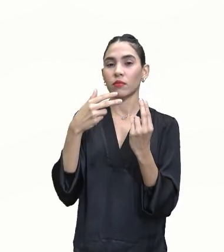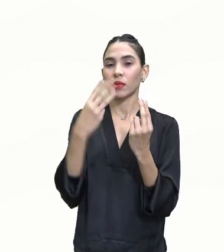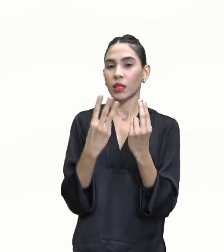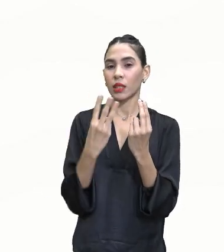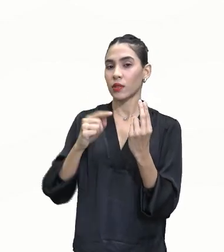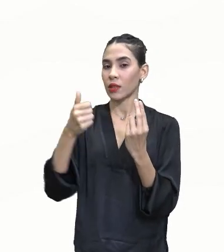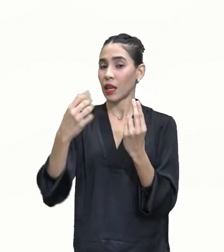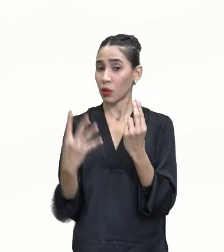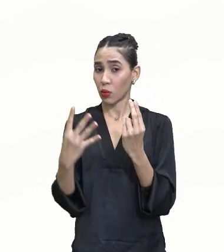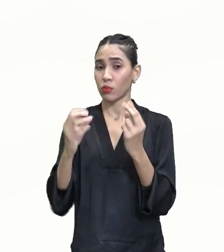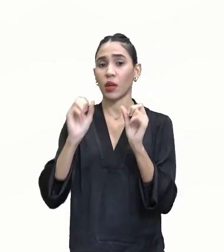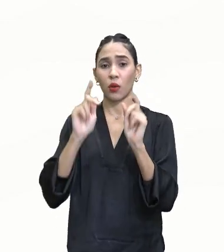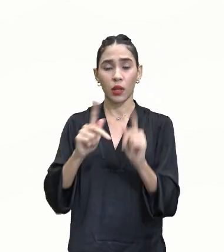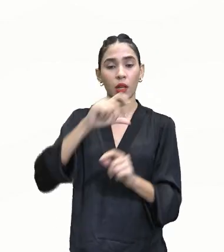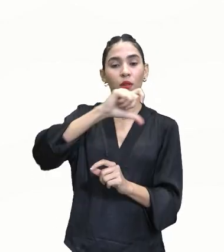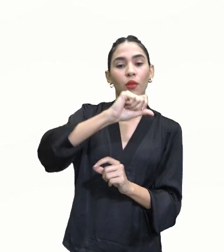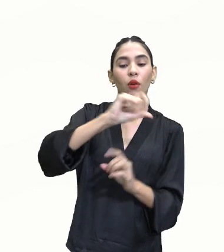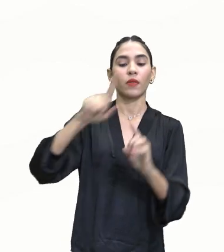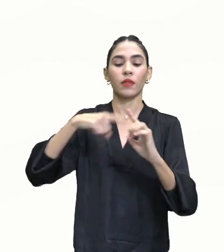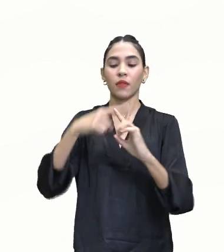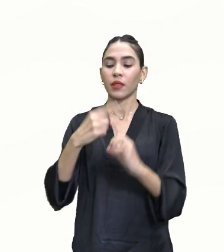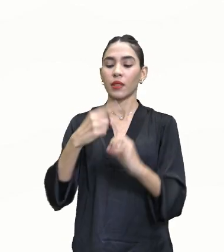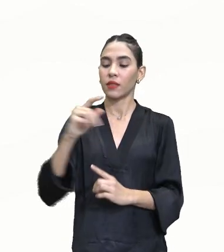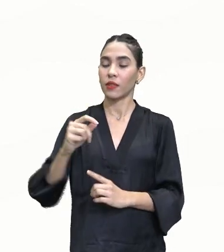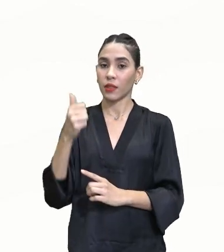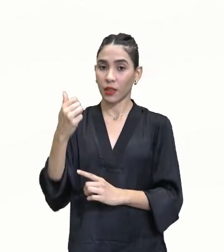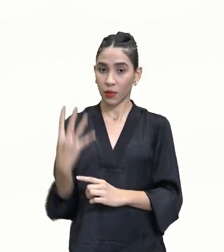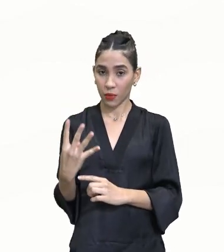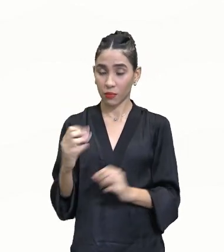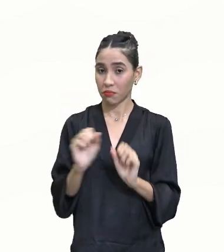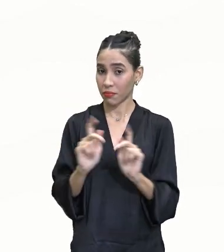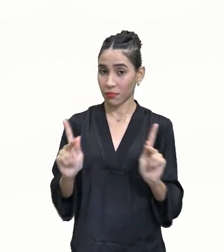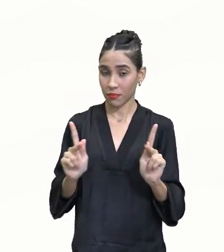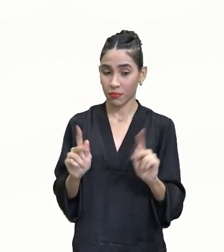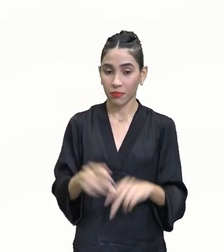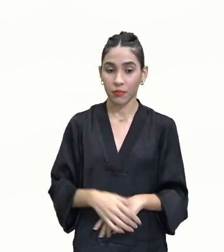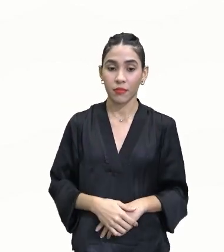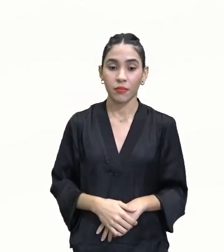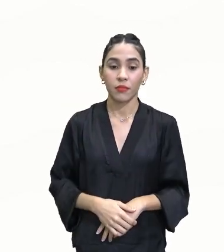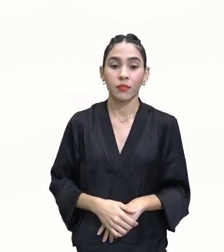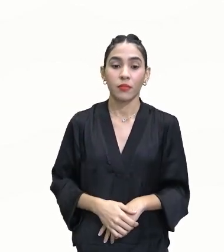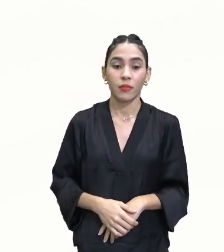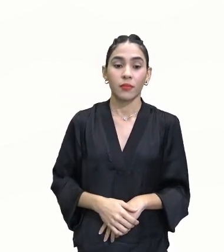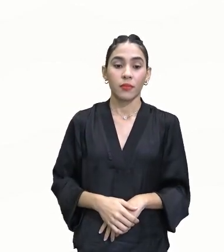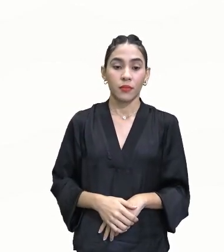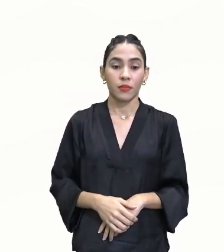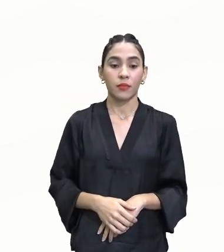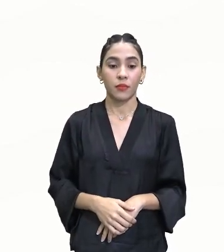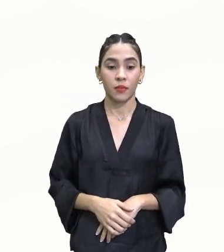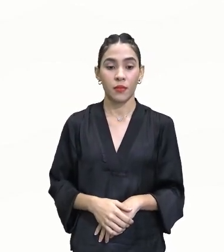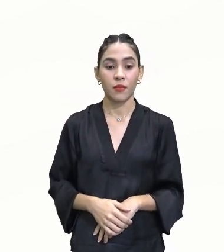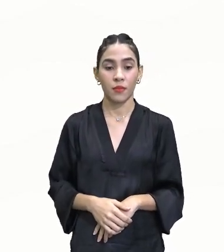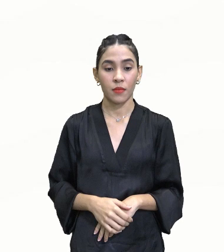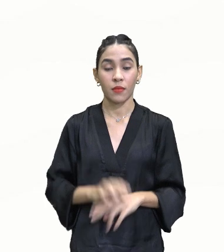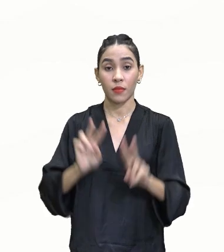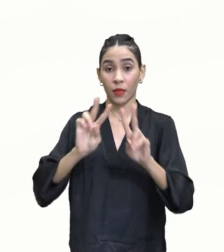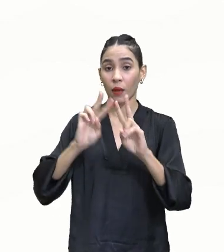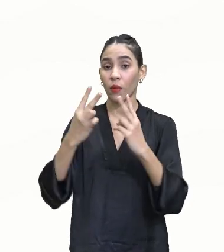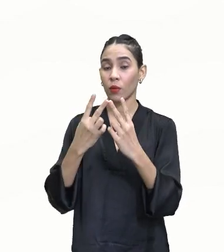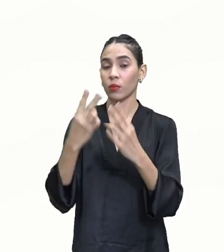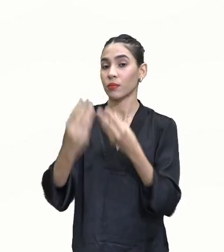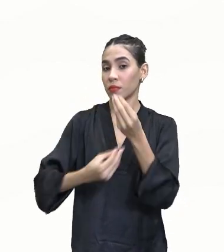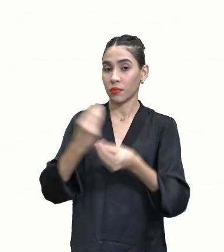você multiplicaria 9 vezes 3,14, certo? Ok? E o volume,